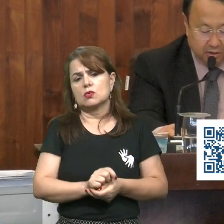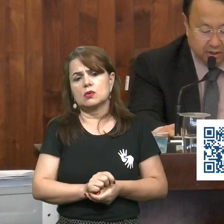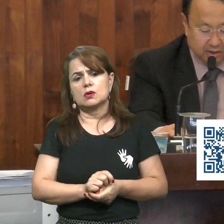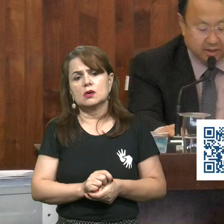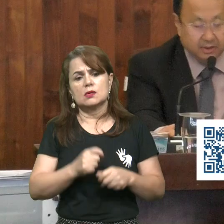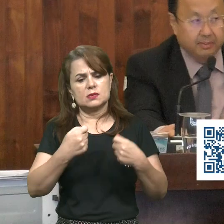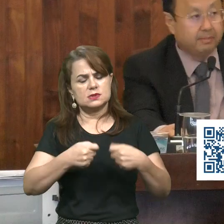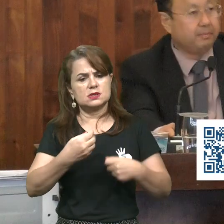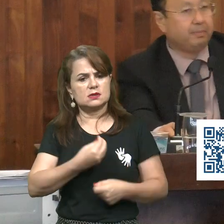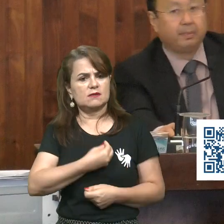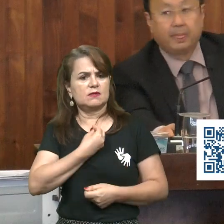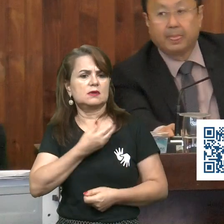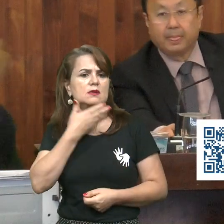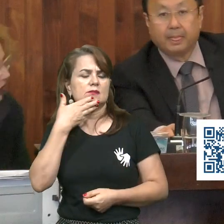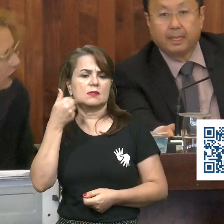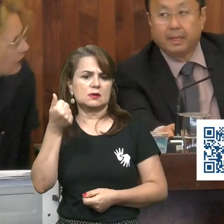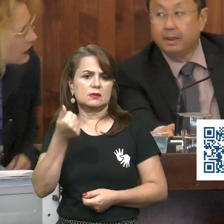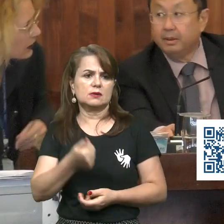e segurança.